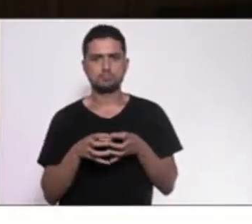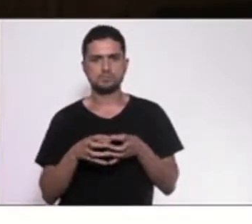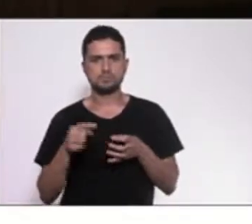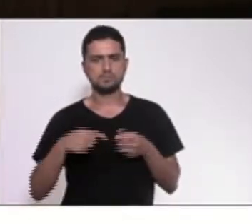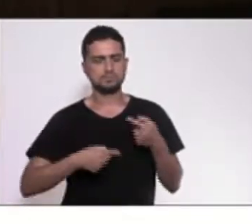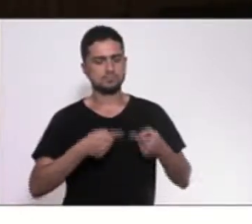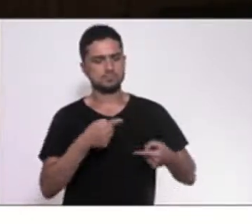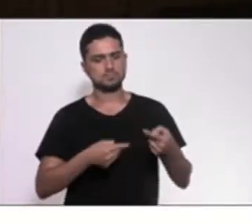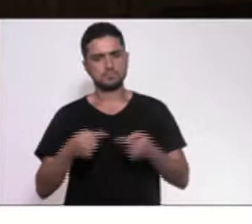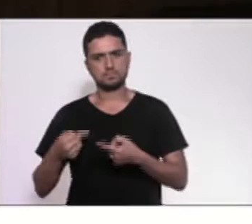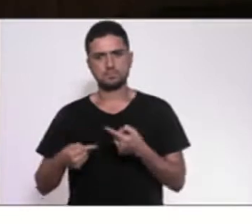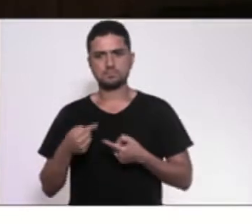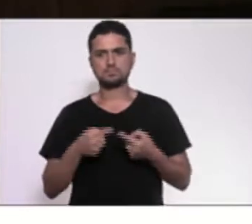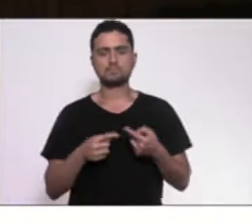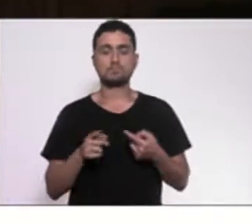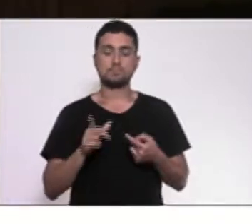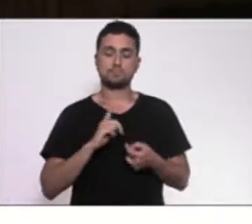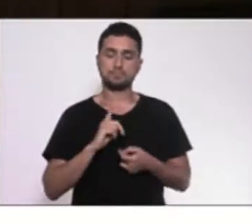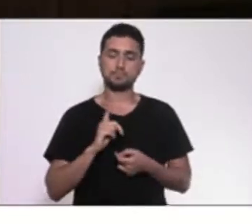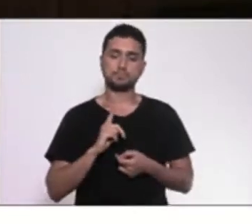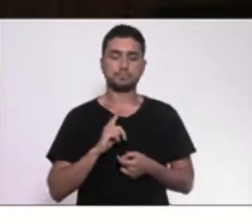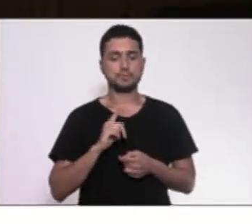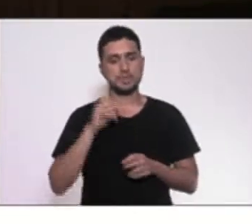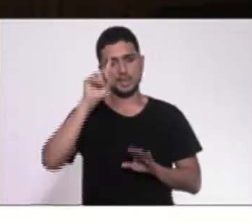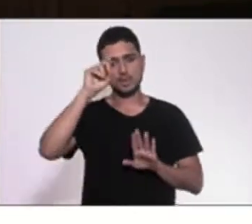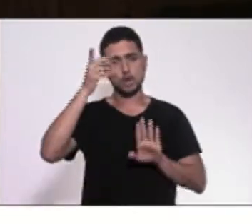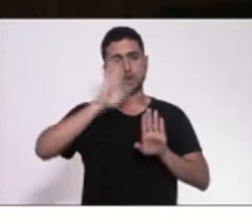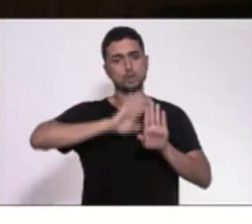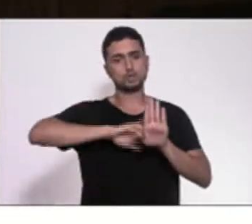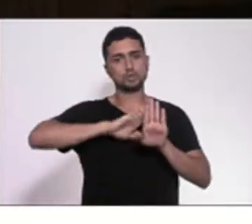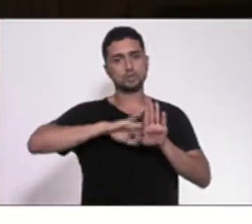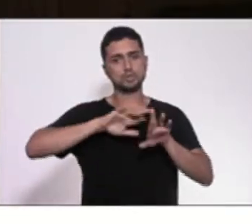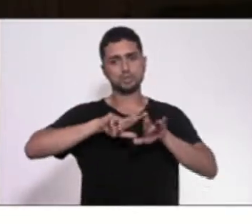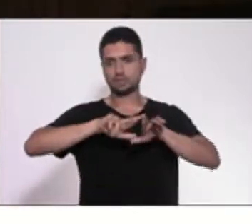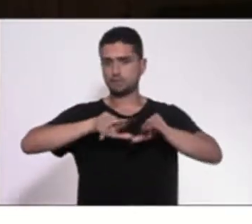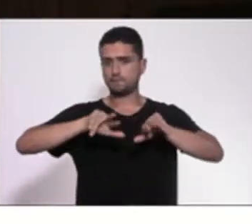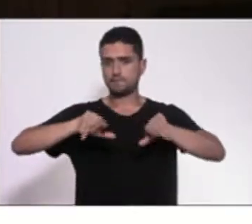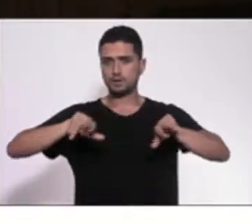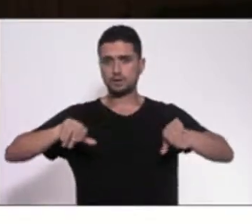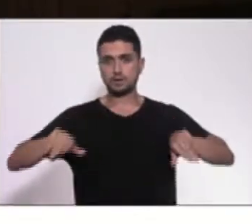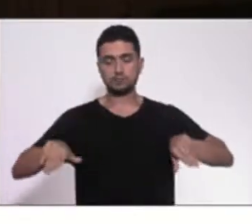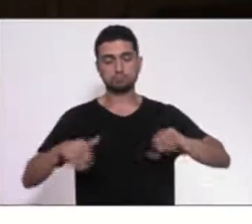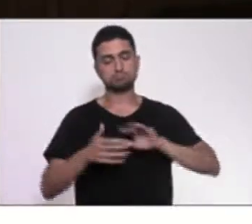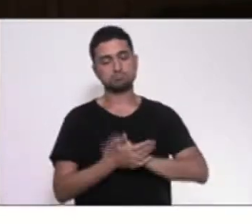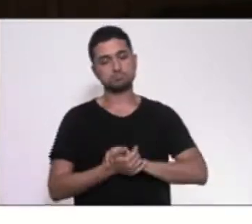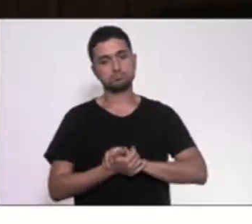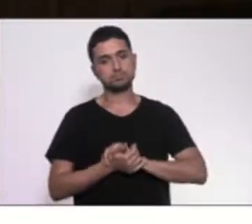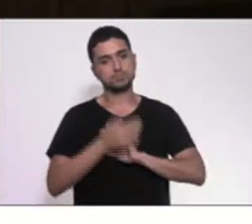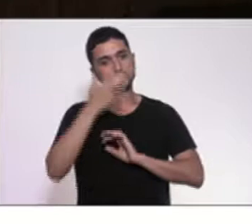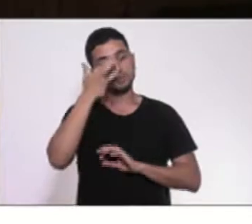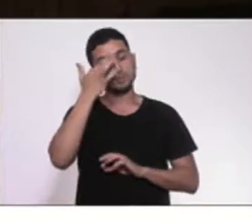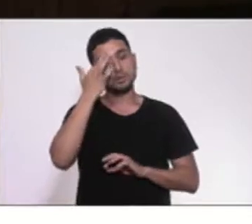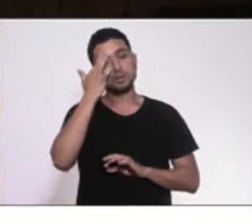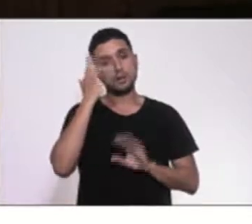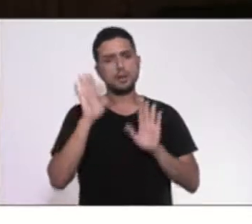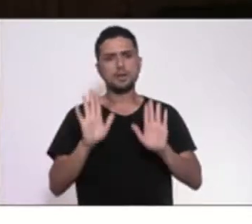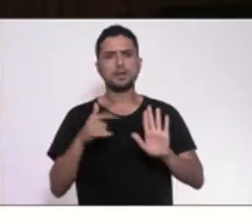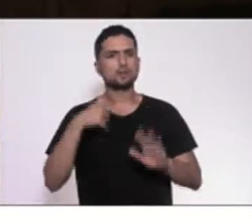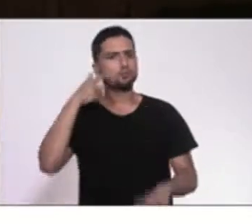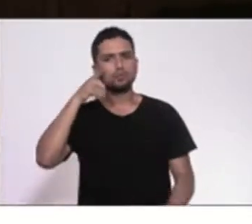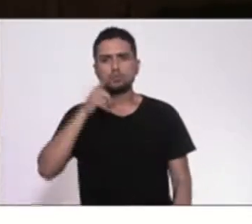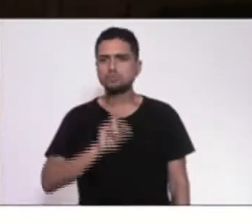têm perspectivas ideológicas diferentes. Mas eu não consigo